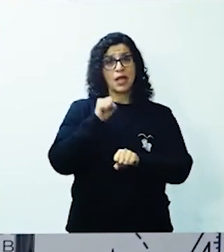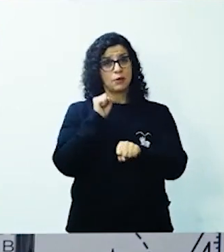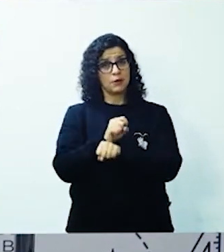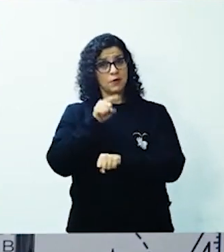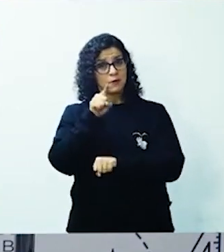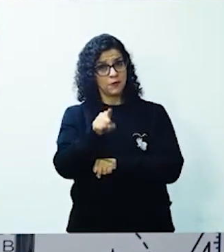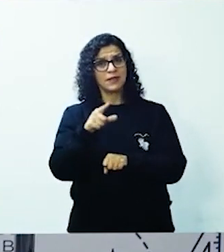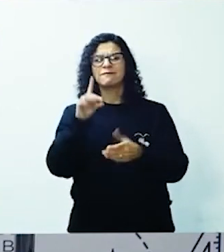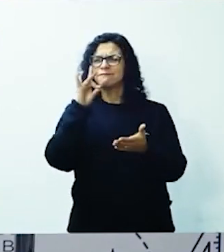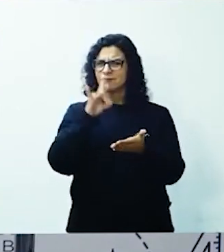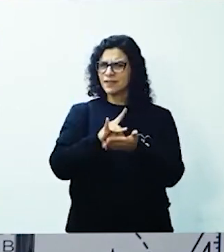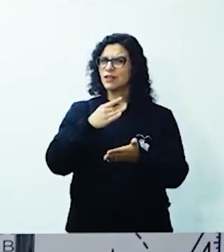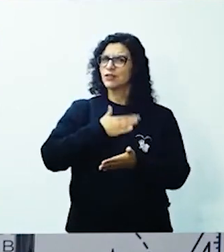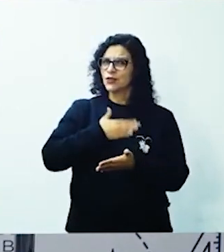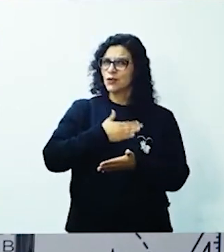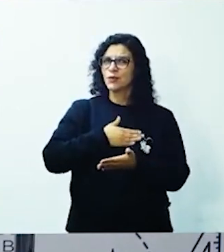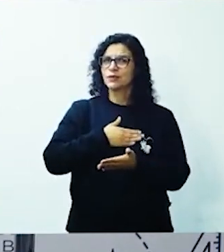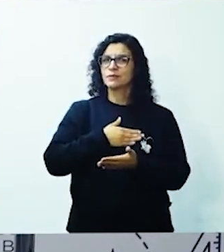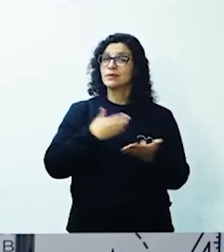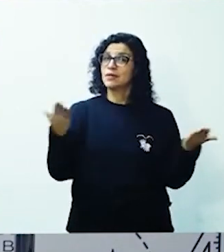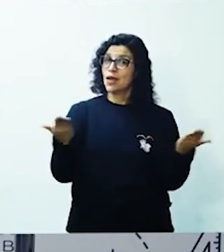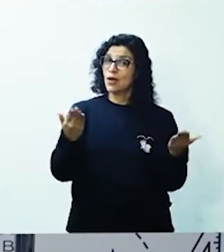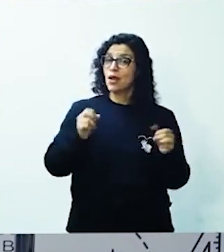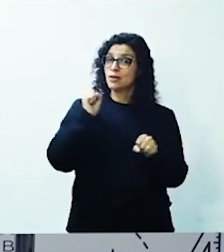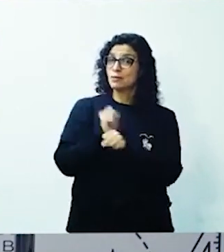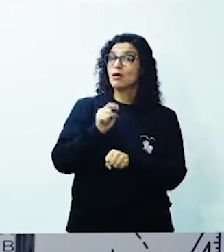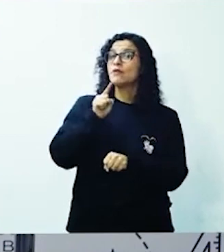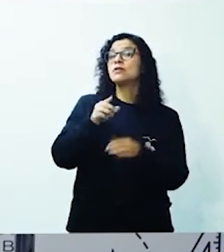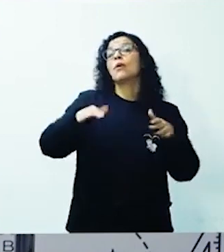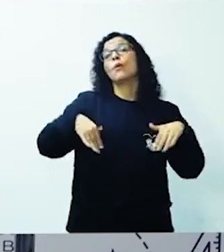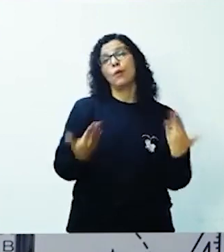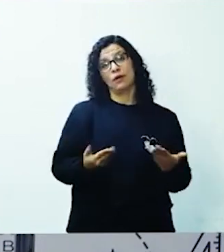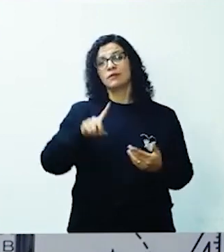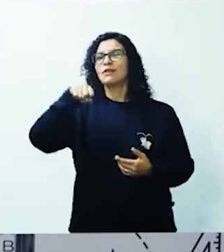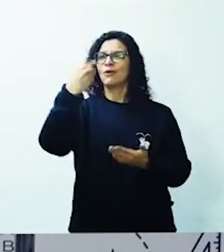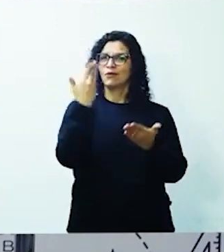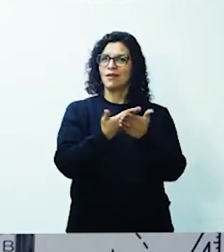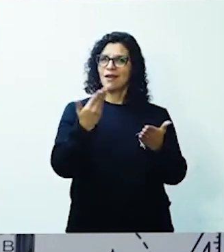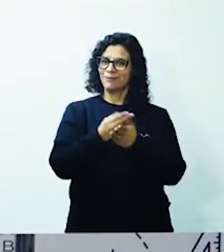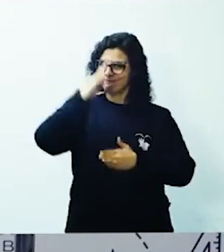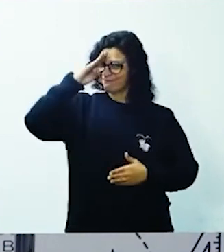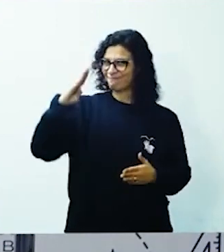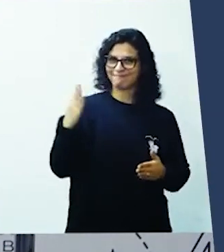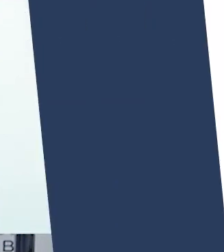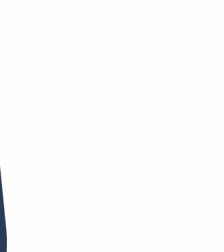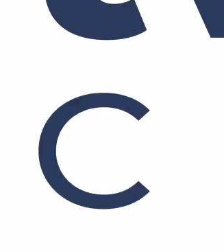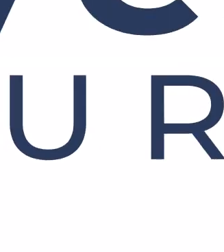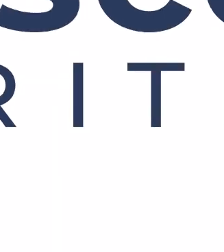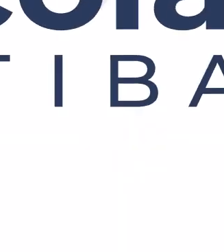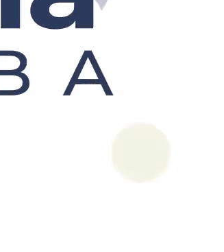você tenha realmente gostado e, é claro, que eu te espero quando? Na nossa próxima aula. Até lá!